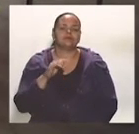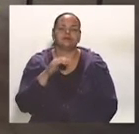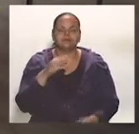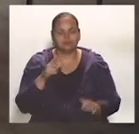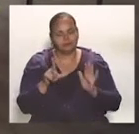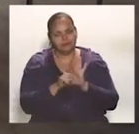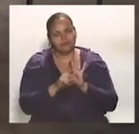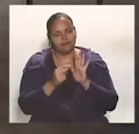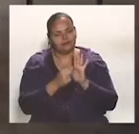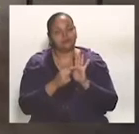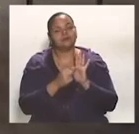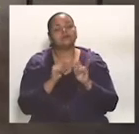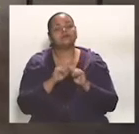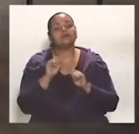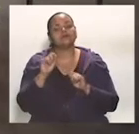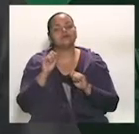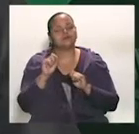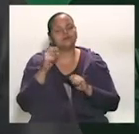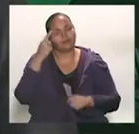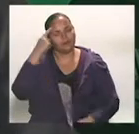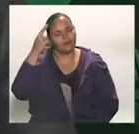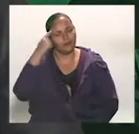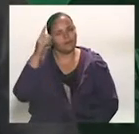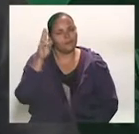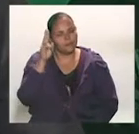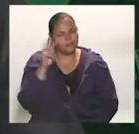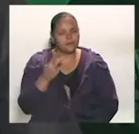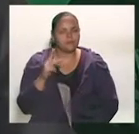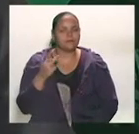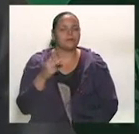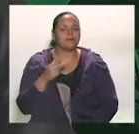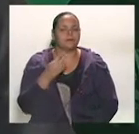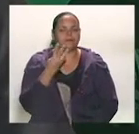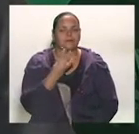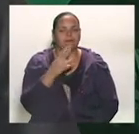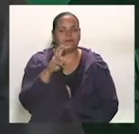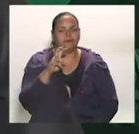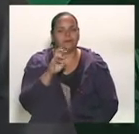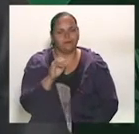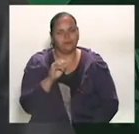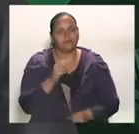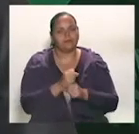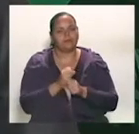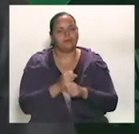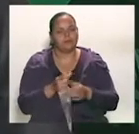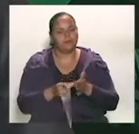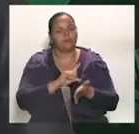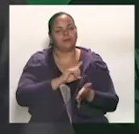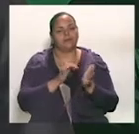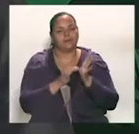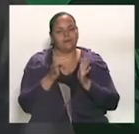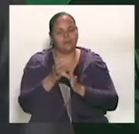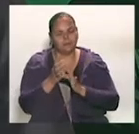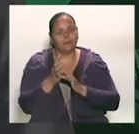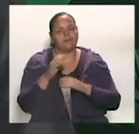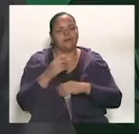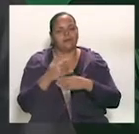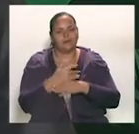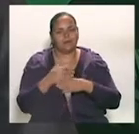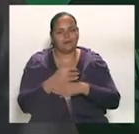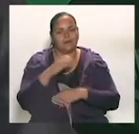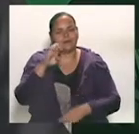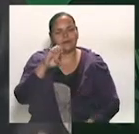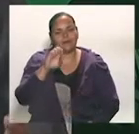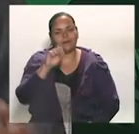Infelizmente, a legislação hoje, o que ela fez? Eu me lembro até de uma história de 450 anos antes de Cristo, a cidade de Esparta.